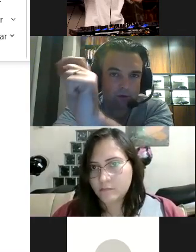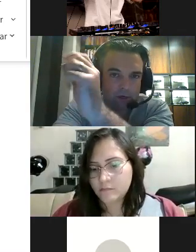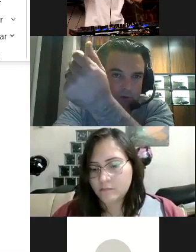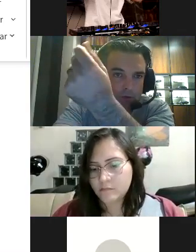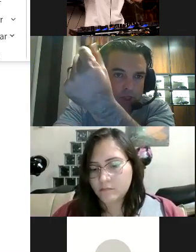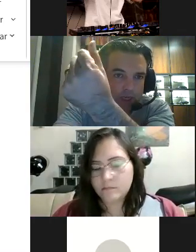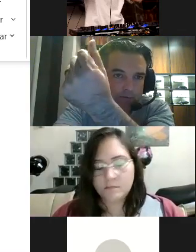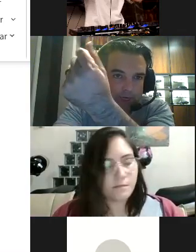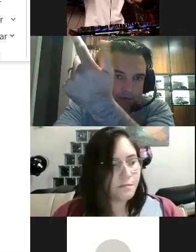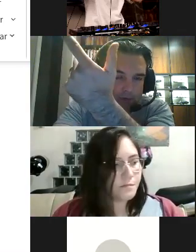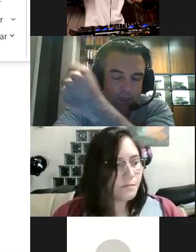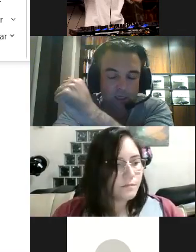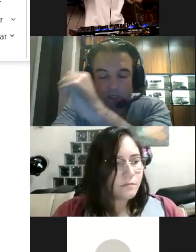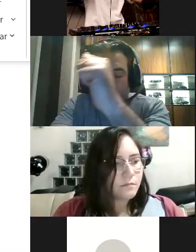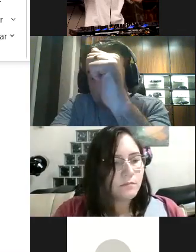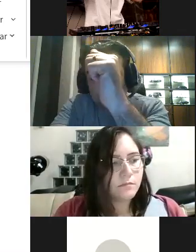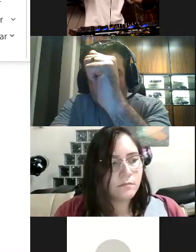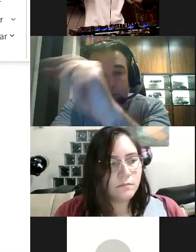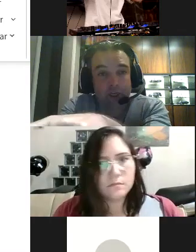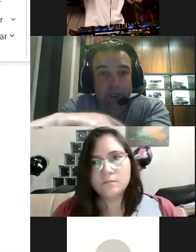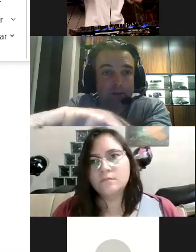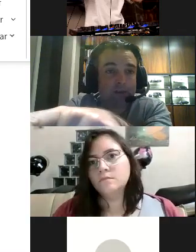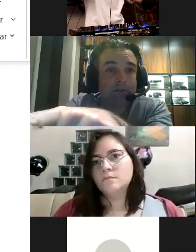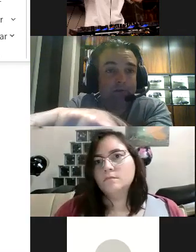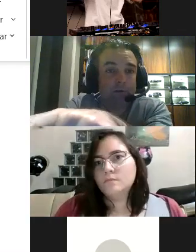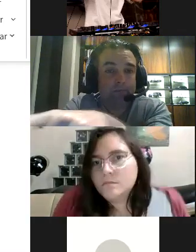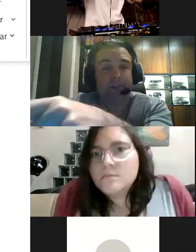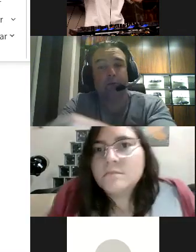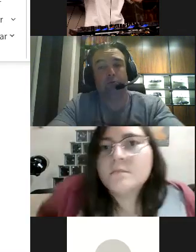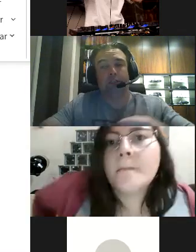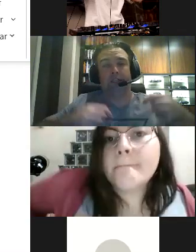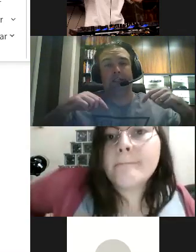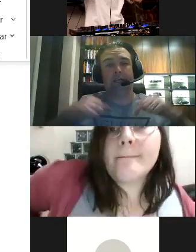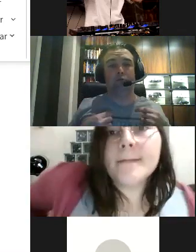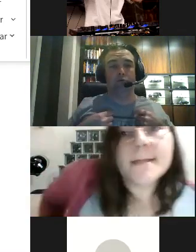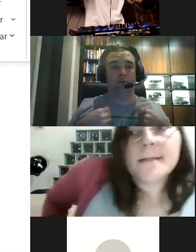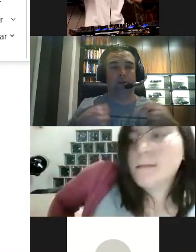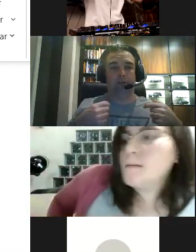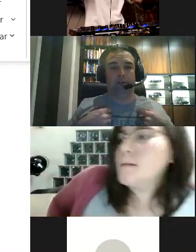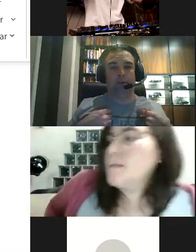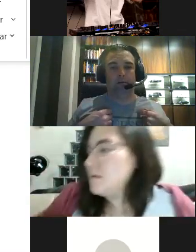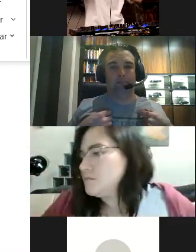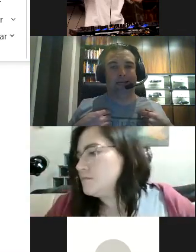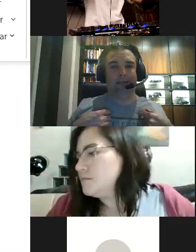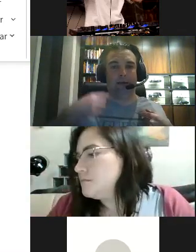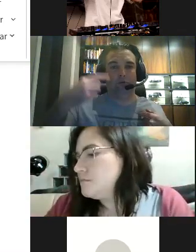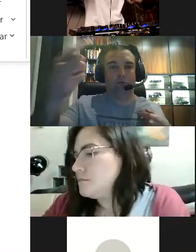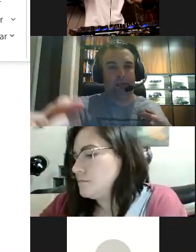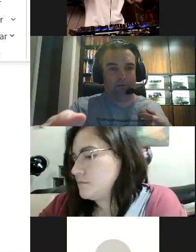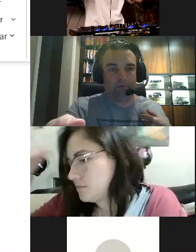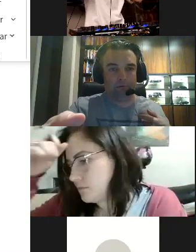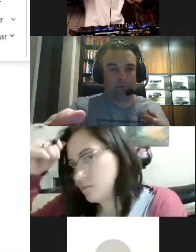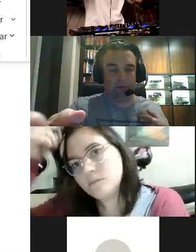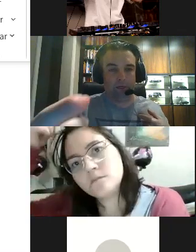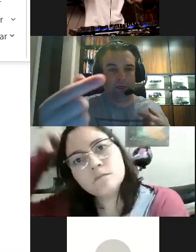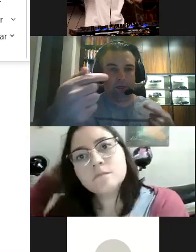Tá? Valor, quanto dinheiro vale a água? Tu tem direito de estar vivo. Então, se eu matar o